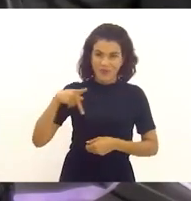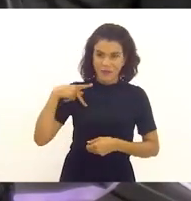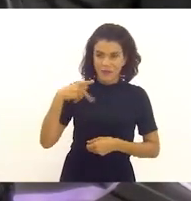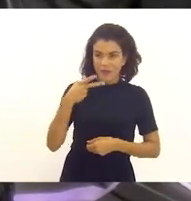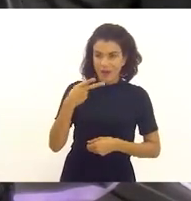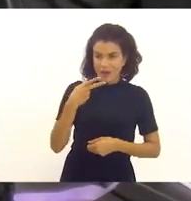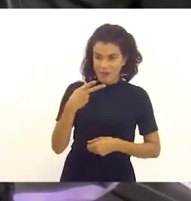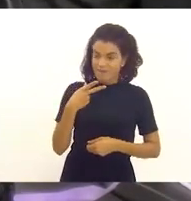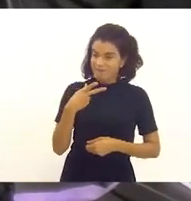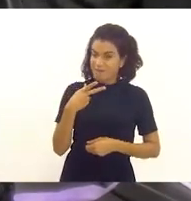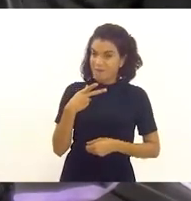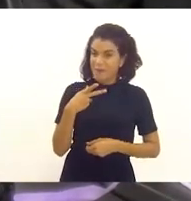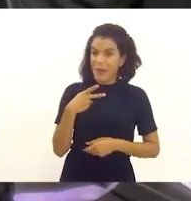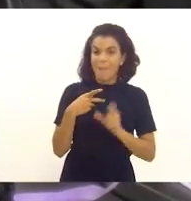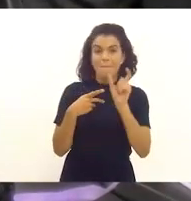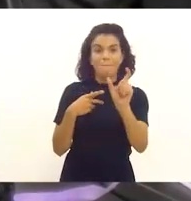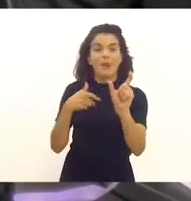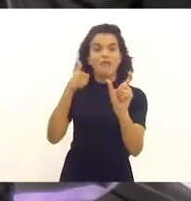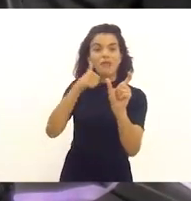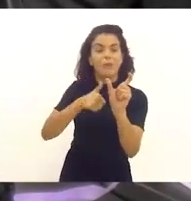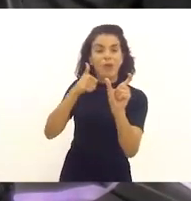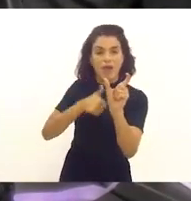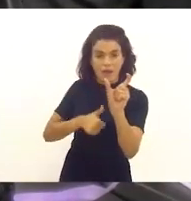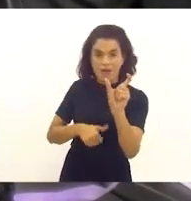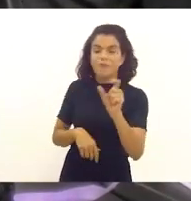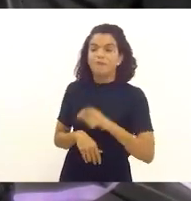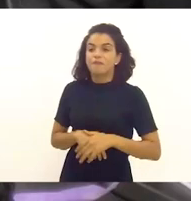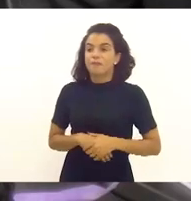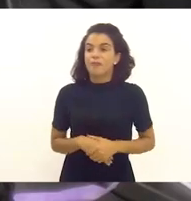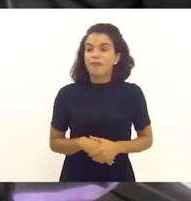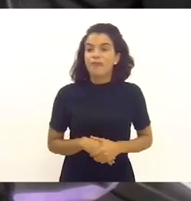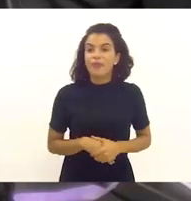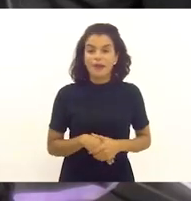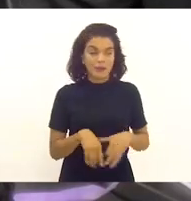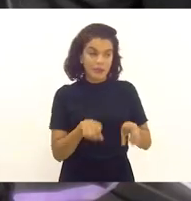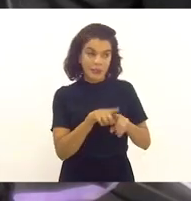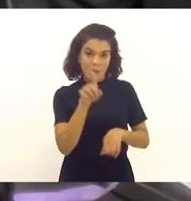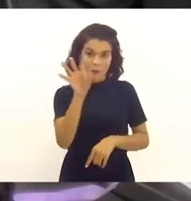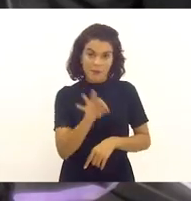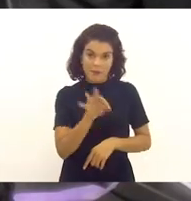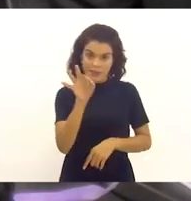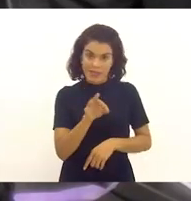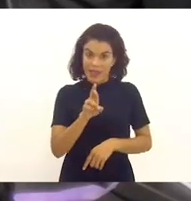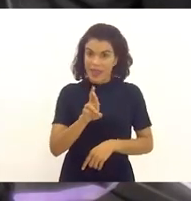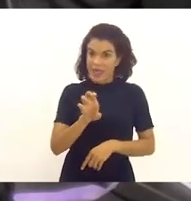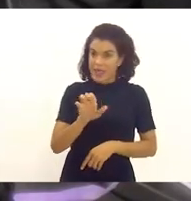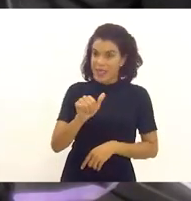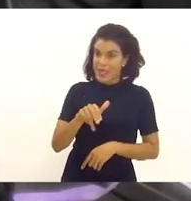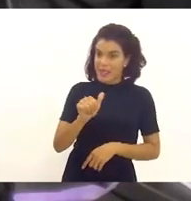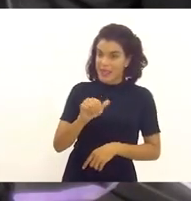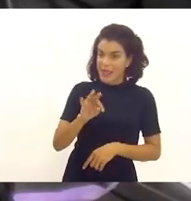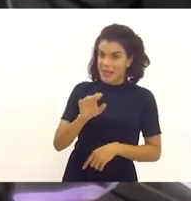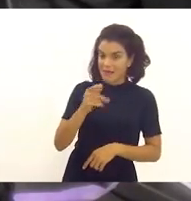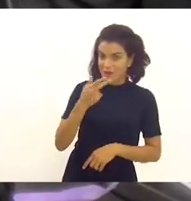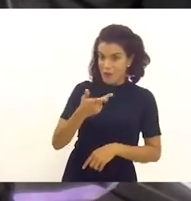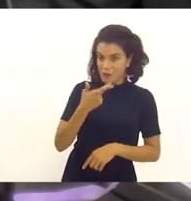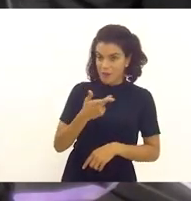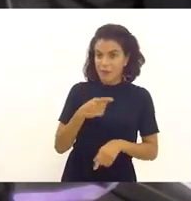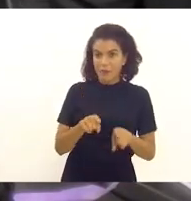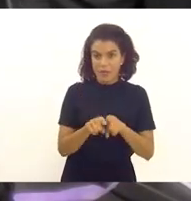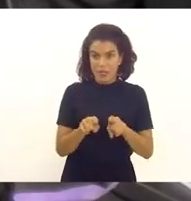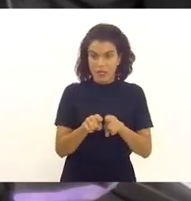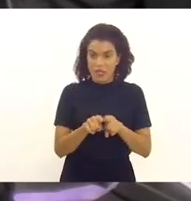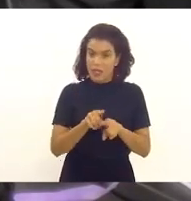da palavra da mulher fiquei com essa palavrinha a palavra da mulher e aí também o percentual que a Renata fez né das denúncias que são